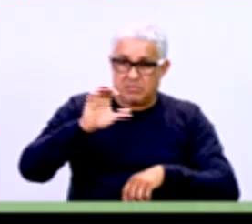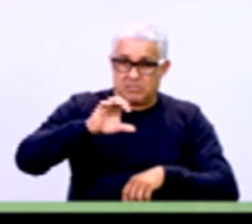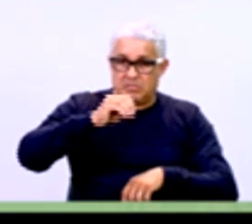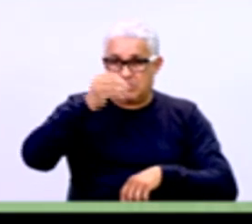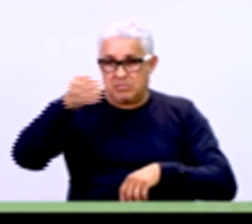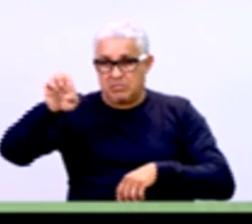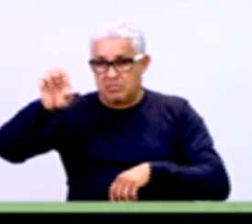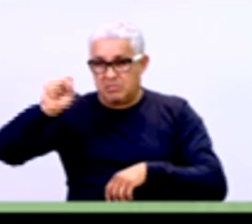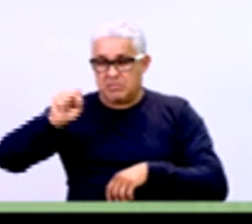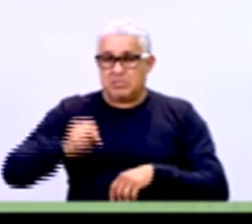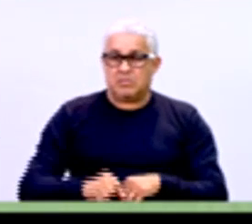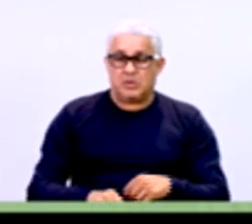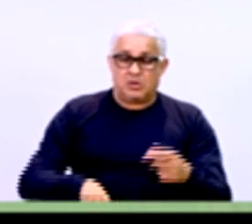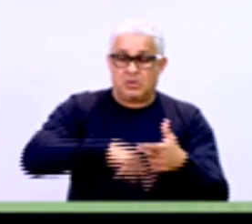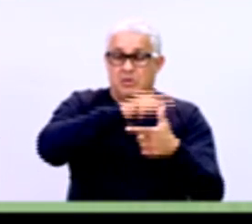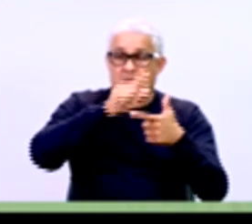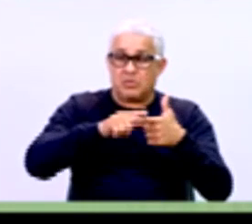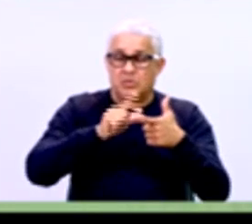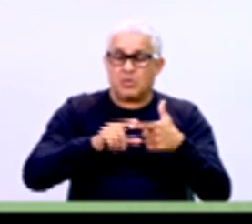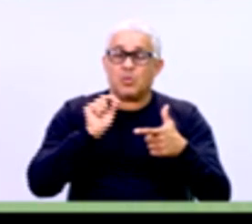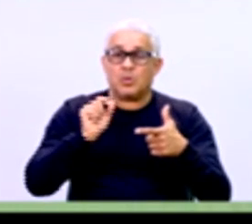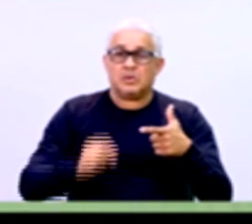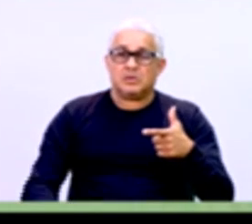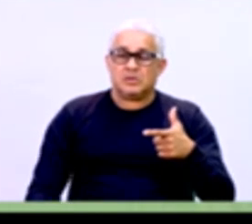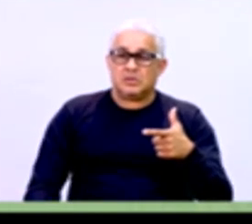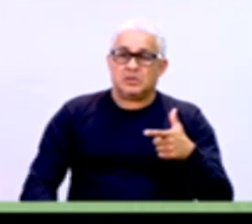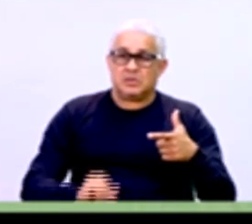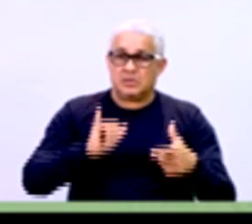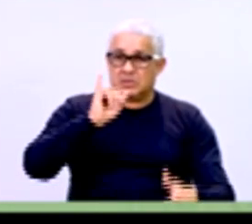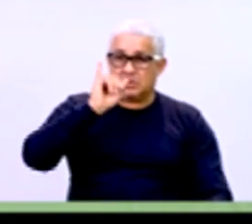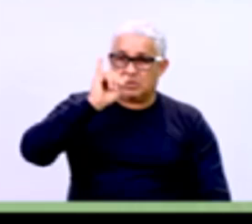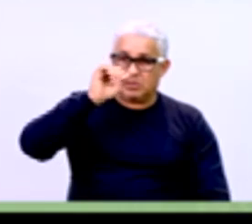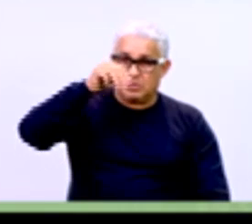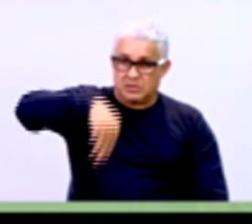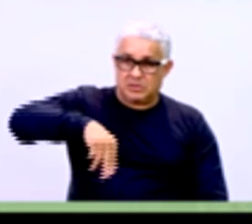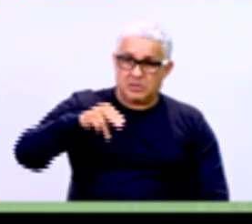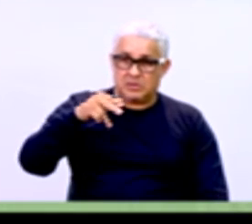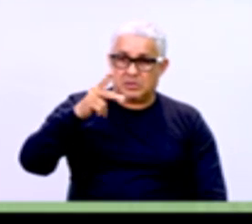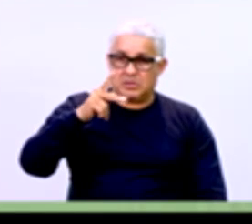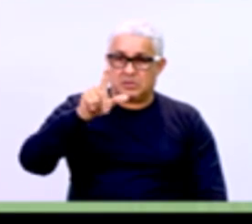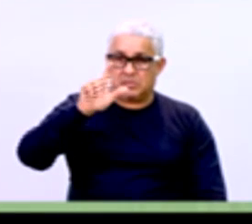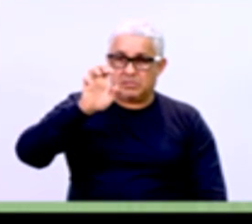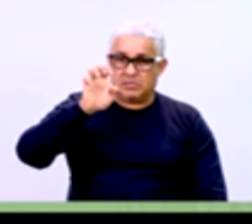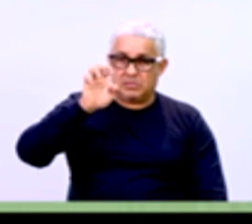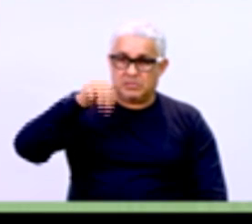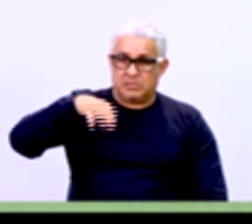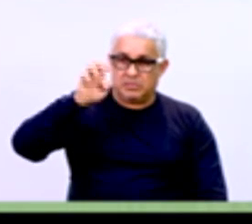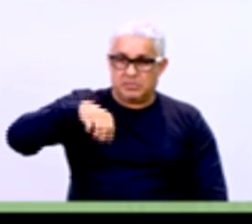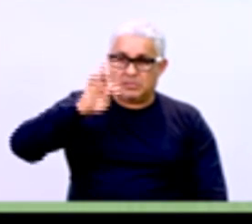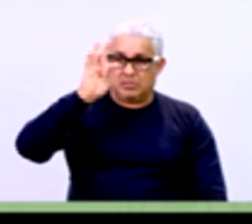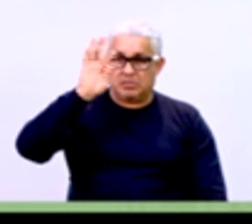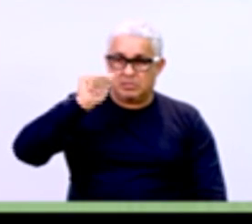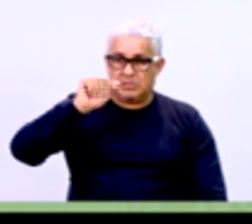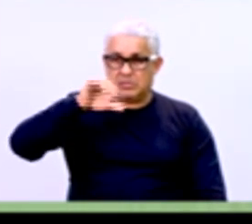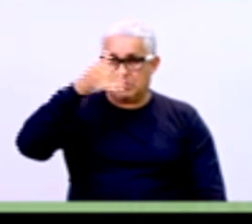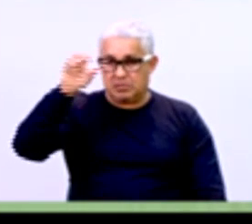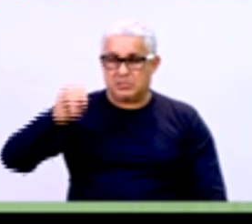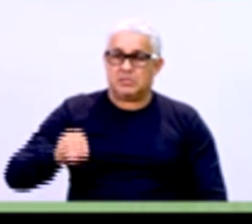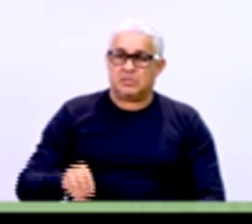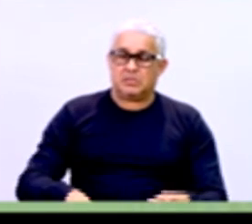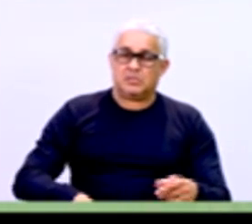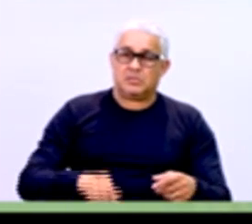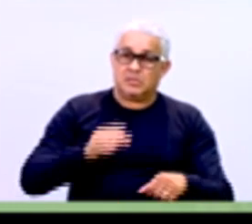Num segundo momento, vai haver a implementação das ações. Num